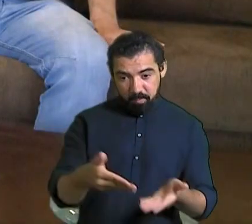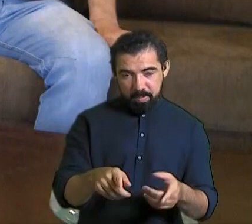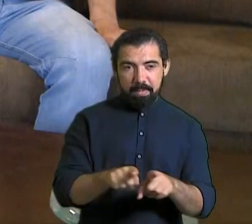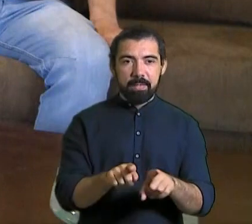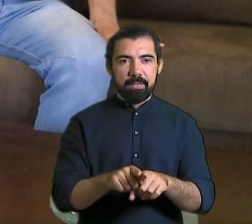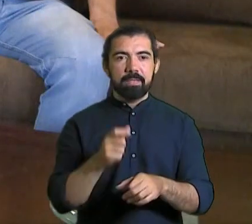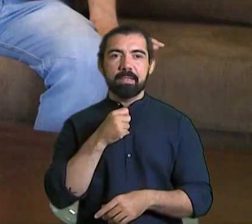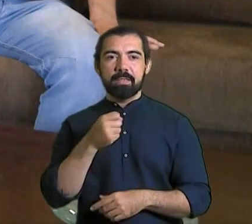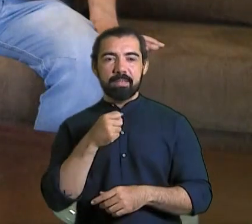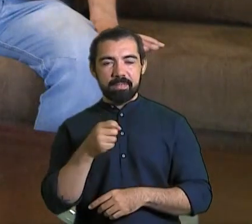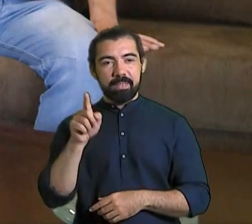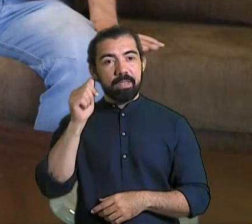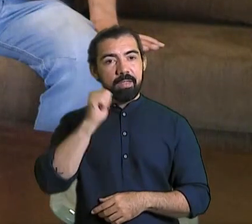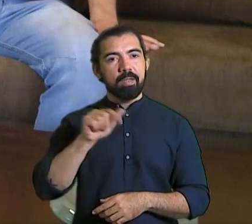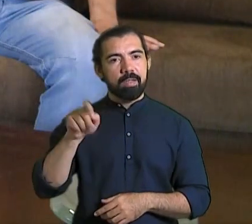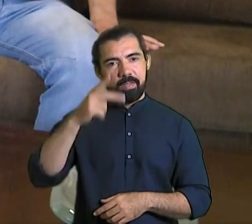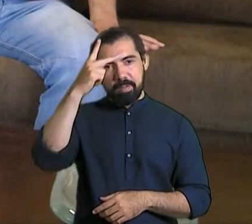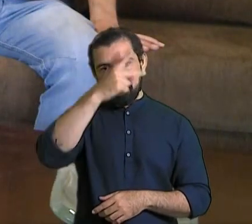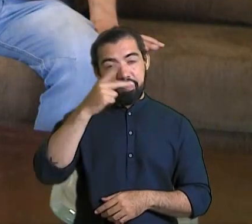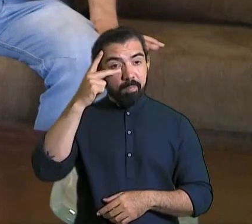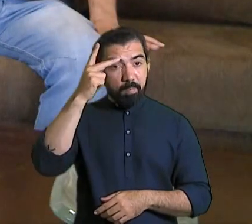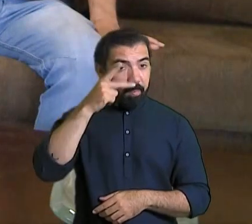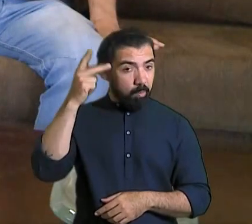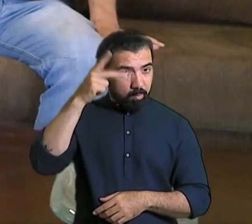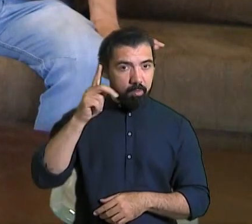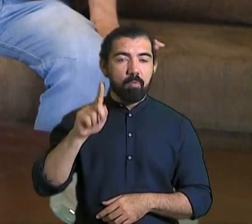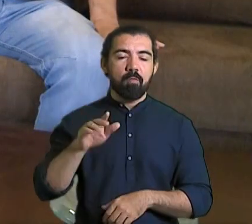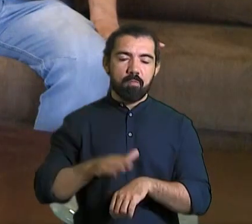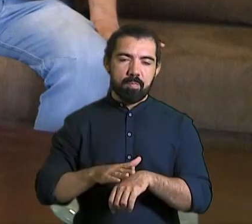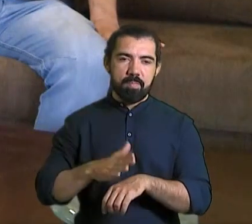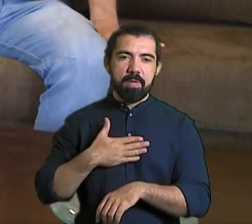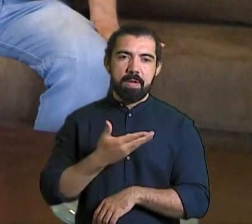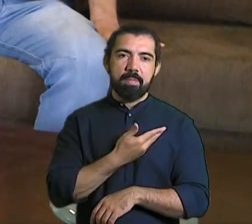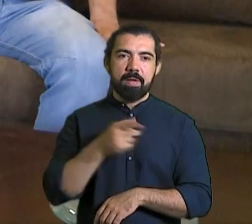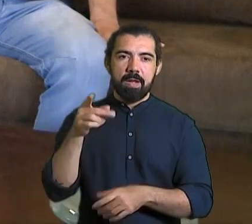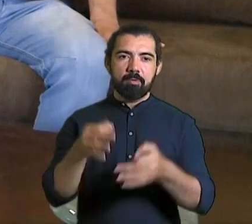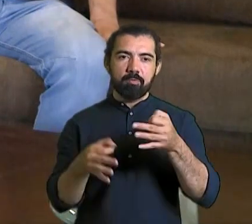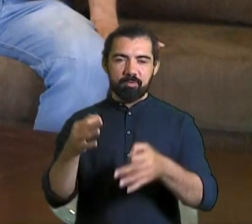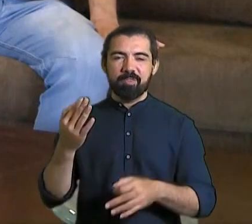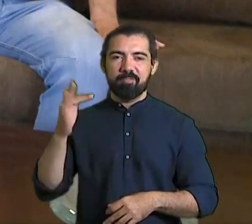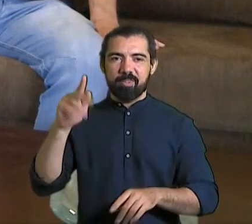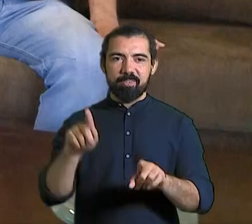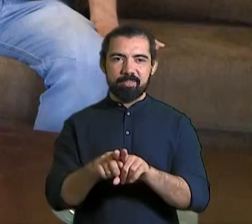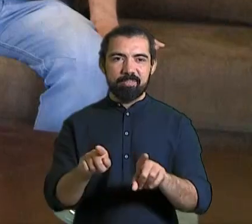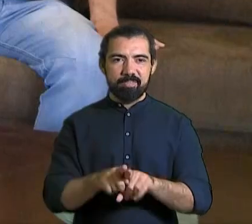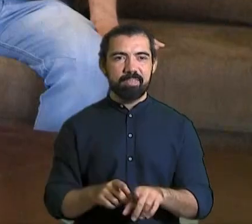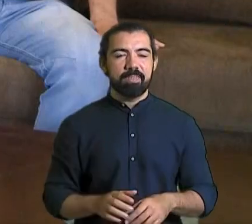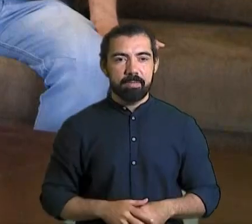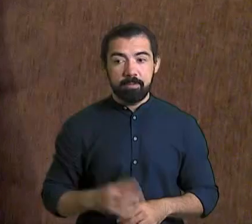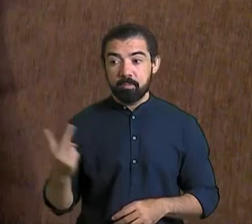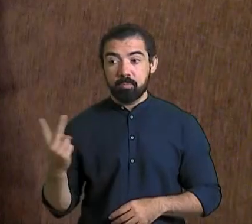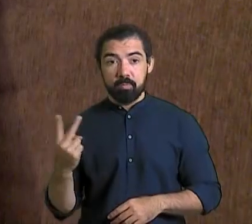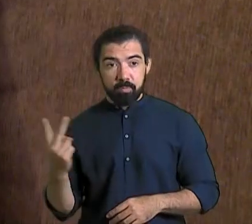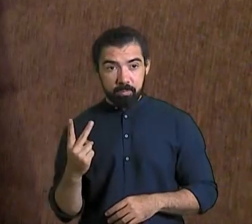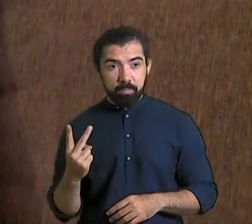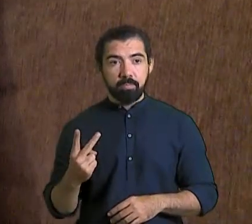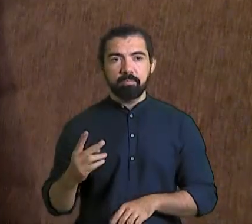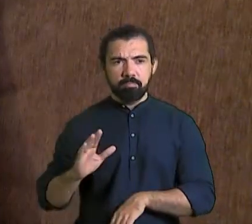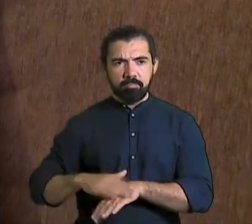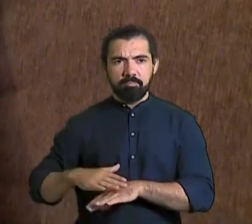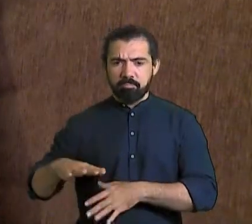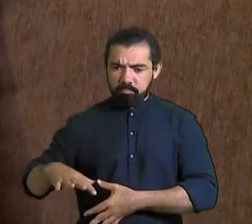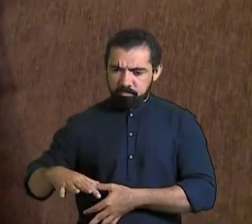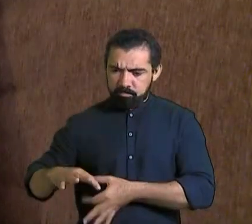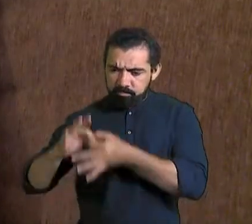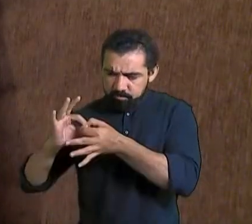Isso. A Thaís é procuradora, foi minha colega lá na Justiça Federal. E, assim, eu e a Thaís, a gente deu as mãos na